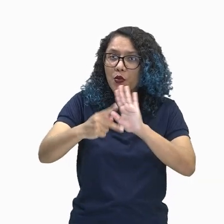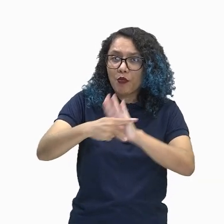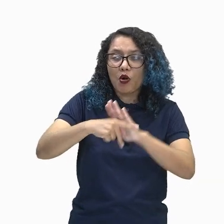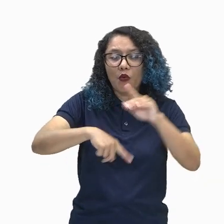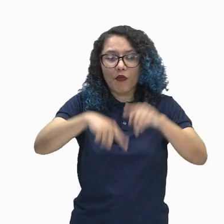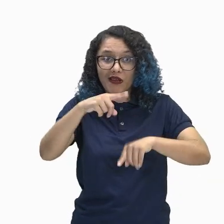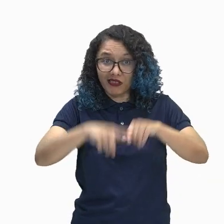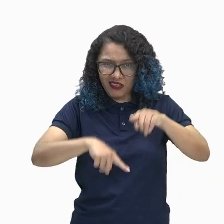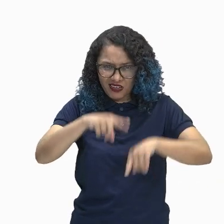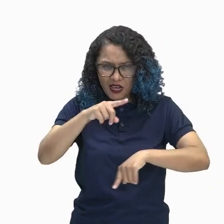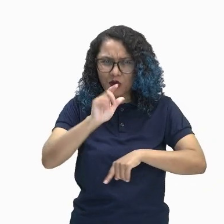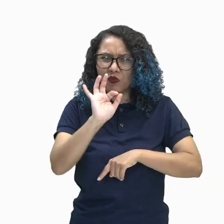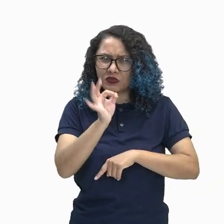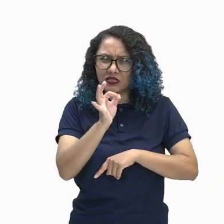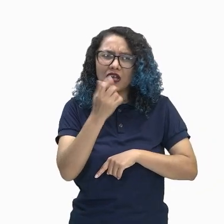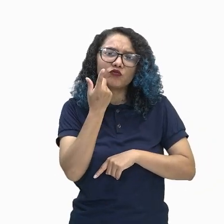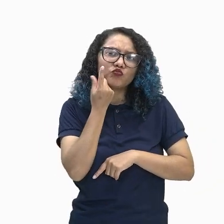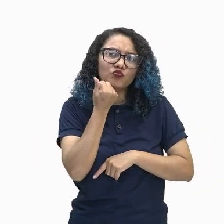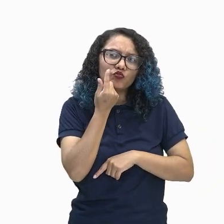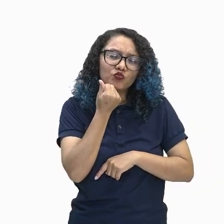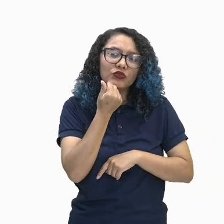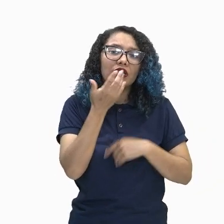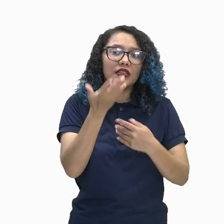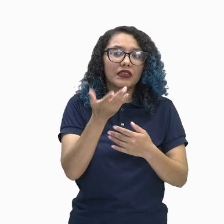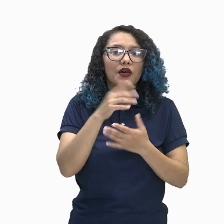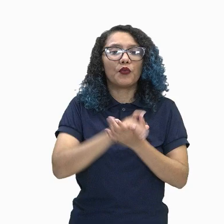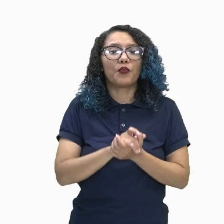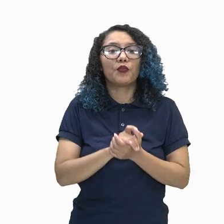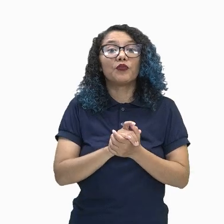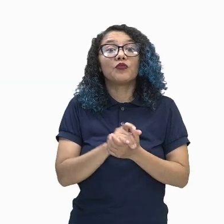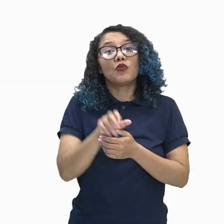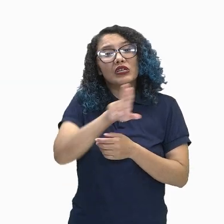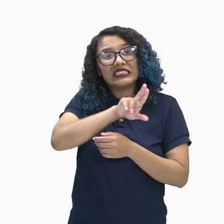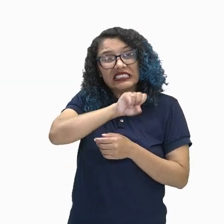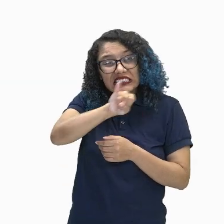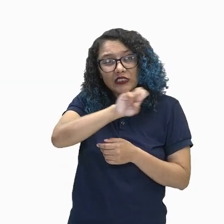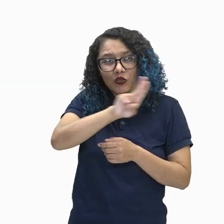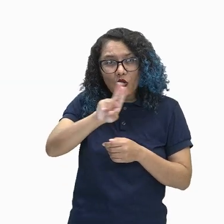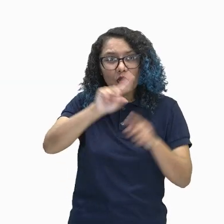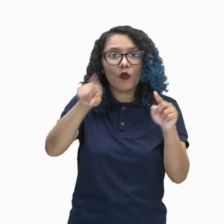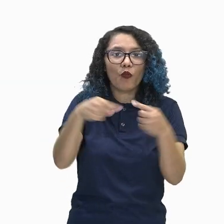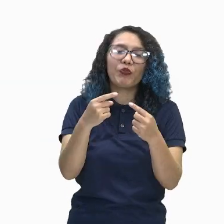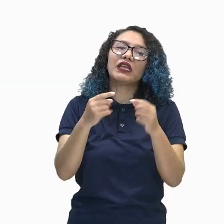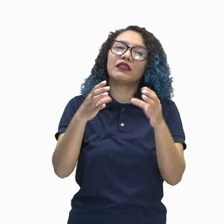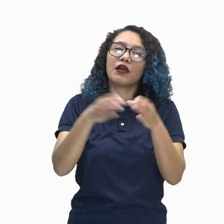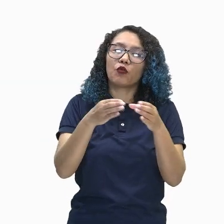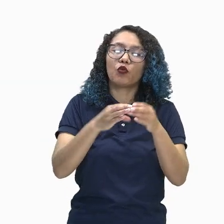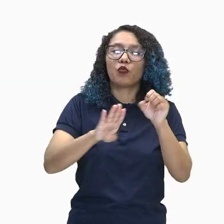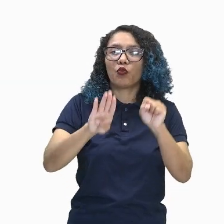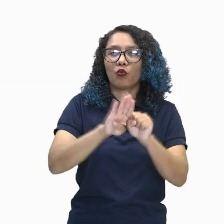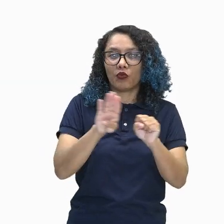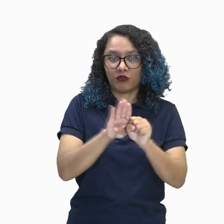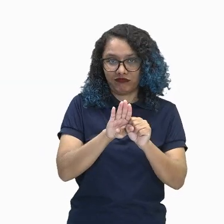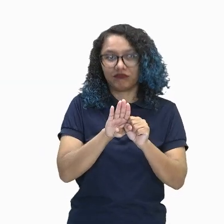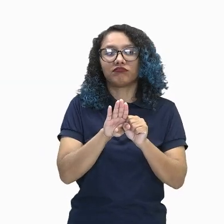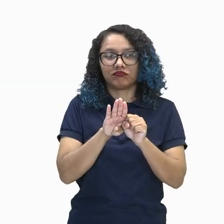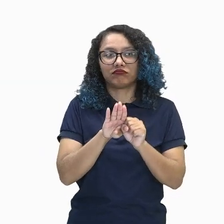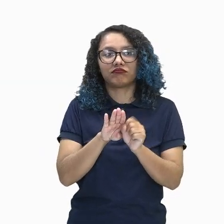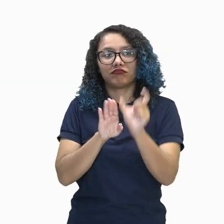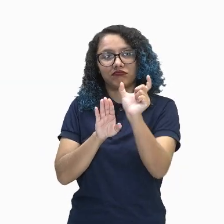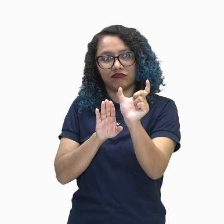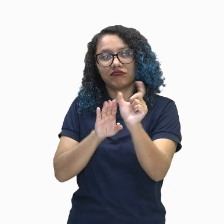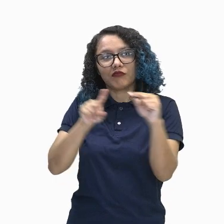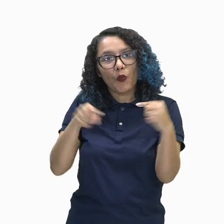objeto e percebam que por nomear é o nosso substantivo. Ok? Então, essa palavra é um substantivo.